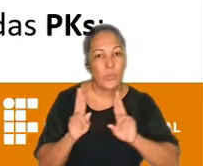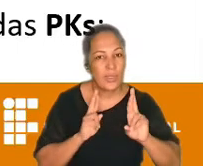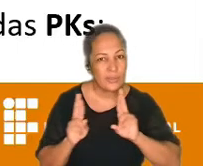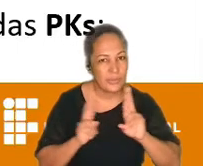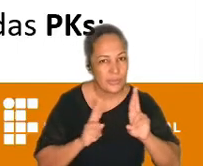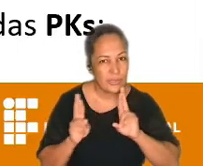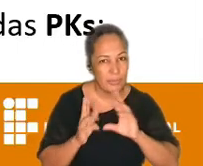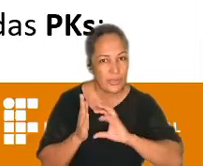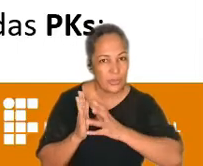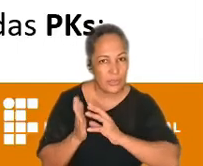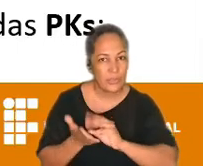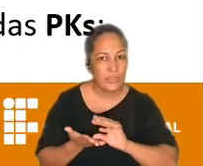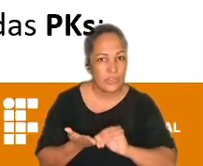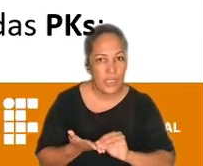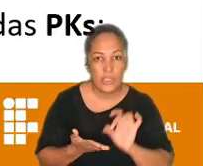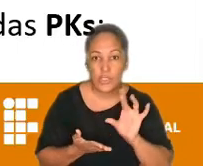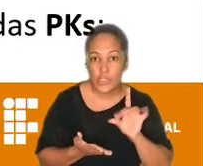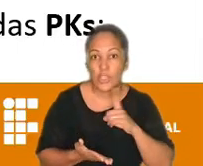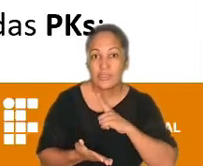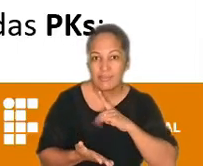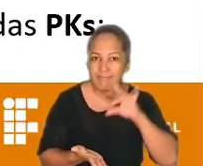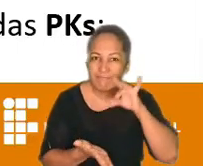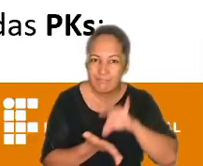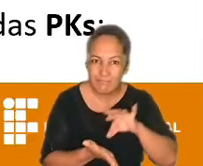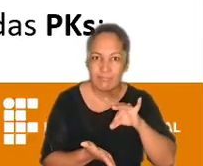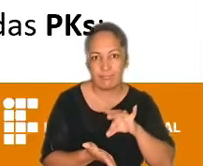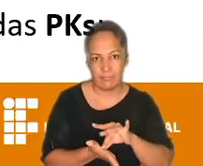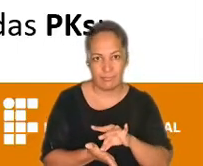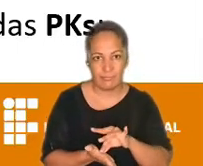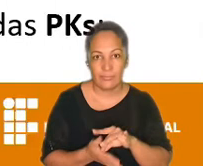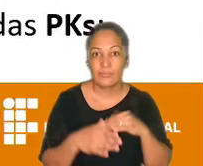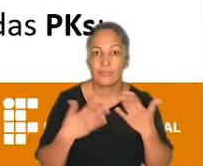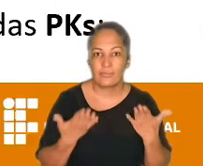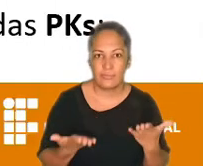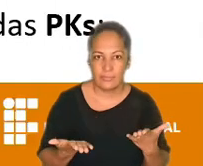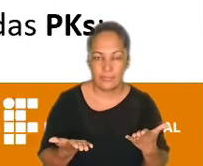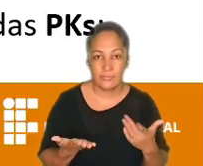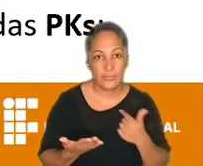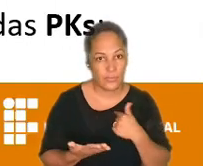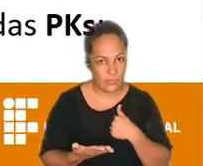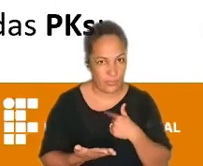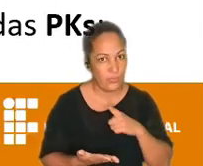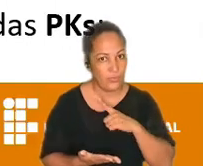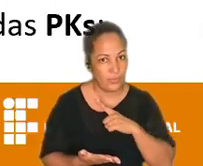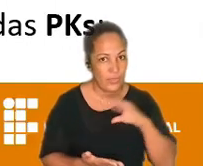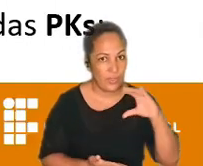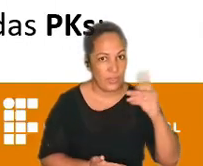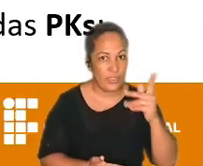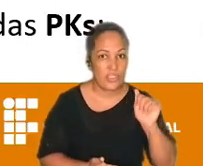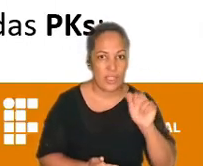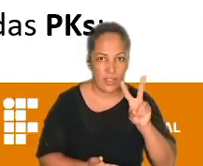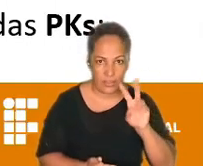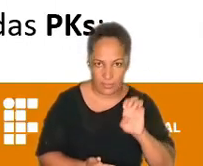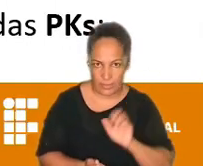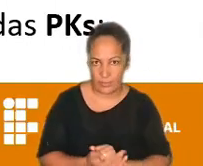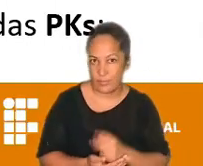dados, ele só existe de fato quando eu tenho uma chave estrangeira em uma das duas tabelas